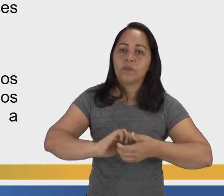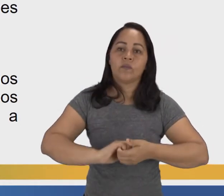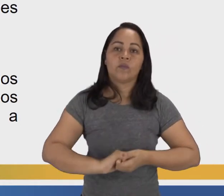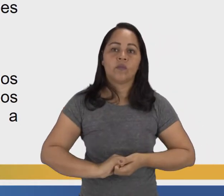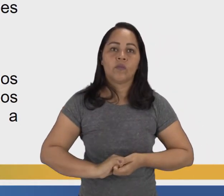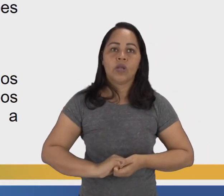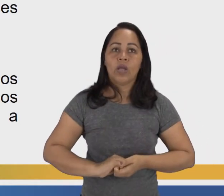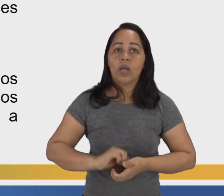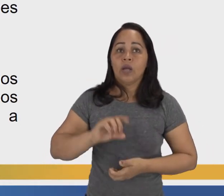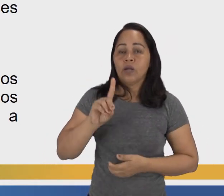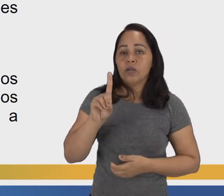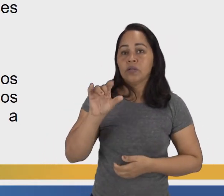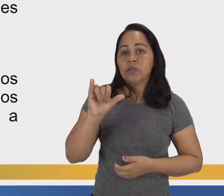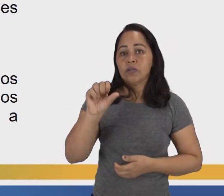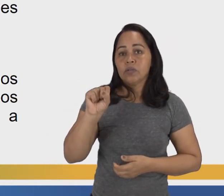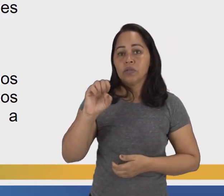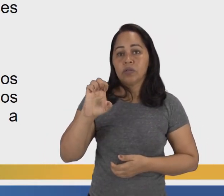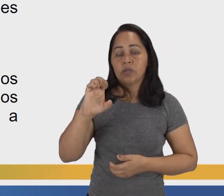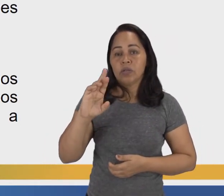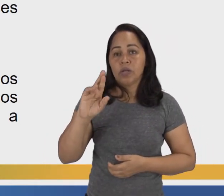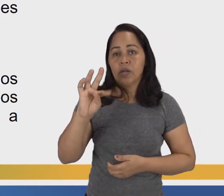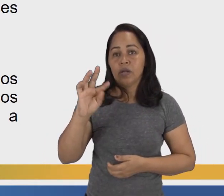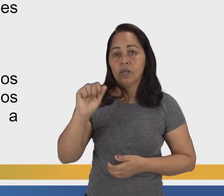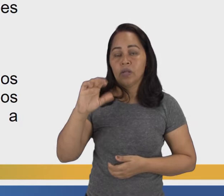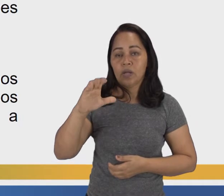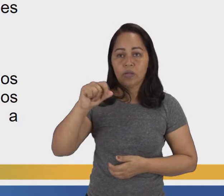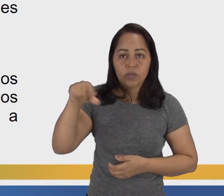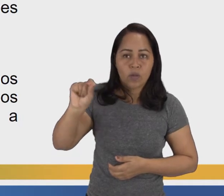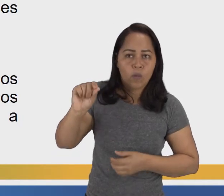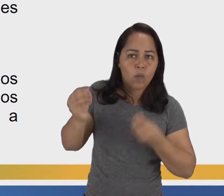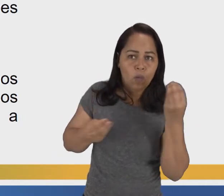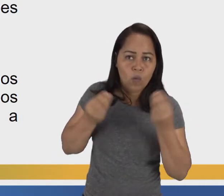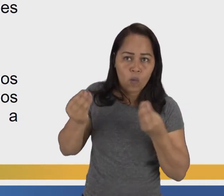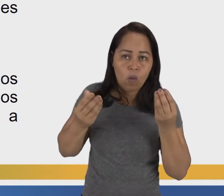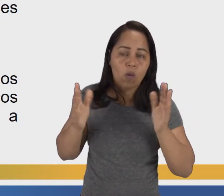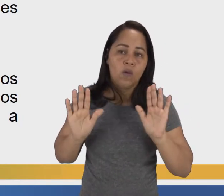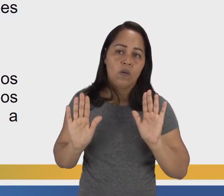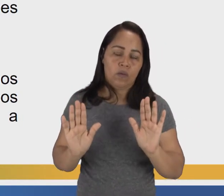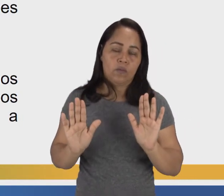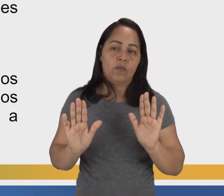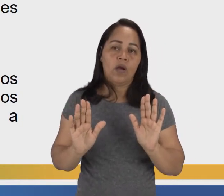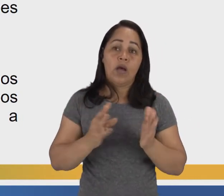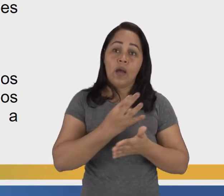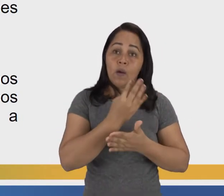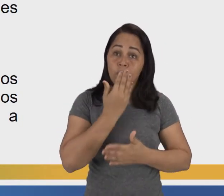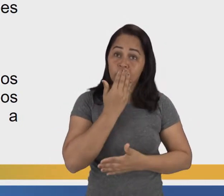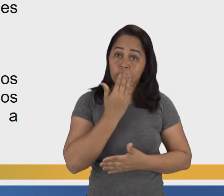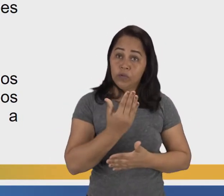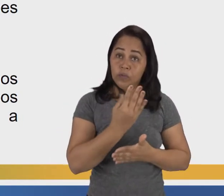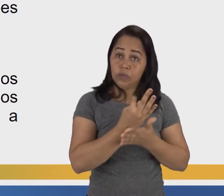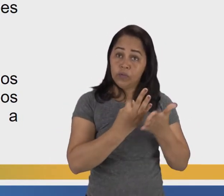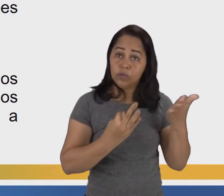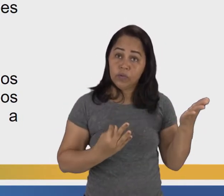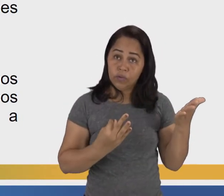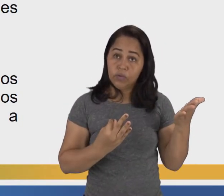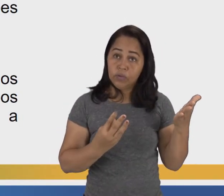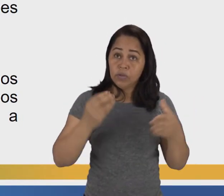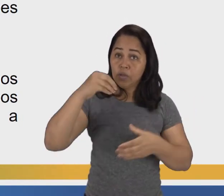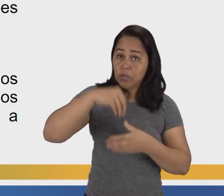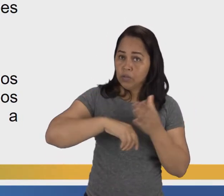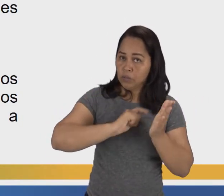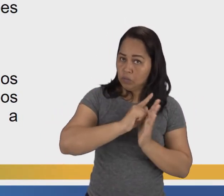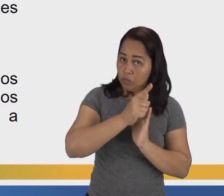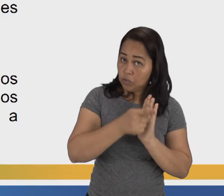a dissertação, uma narração, uma argumentação é um tipo textual que pode estar dentro de um